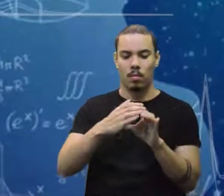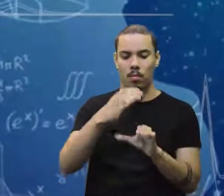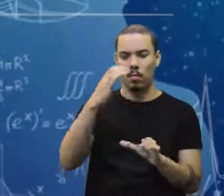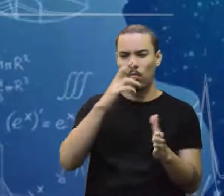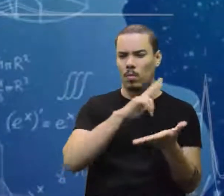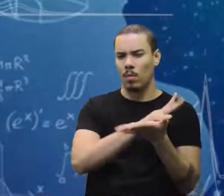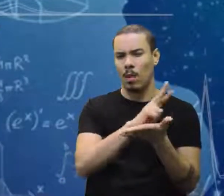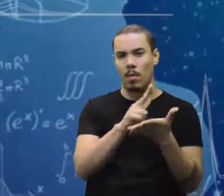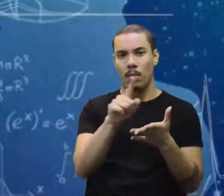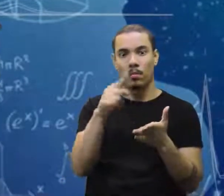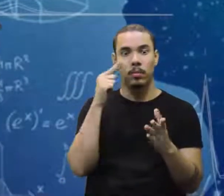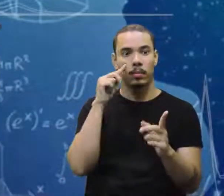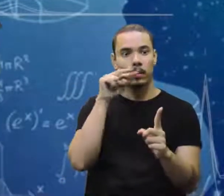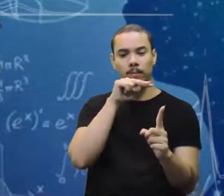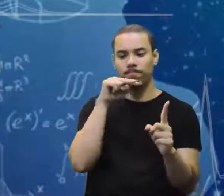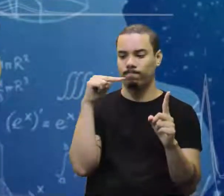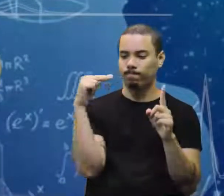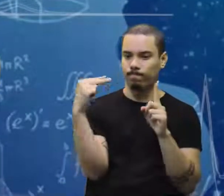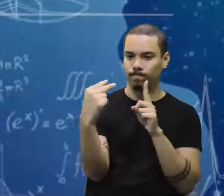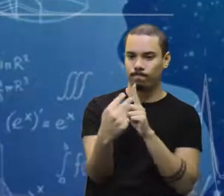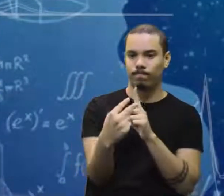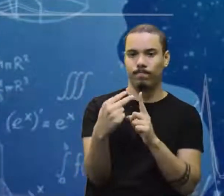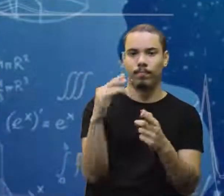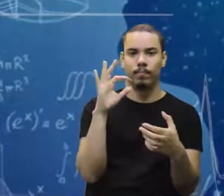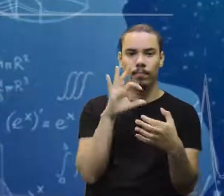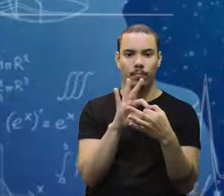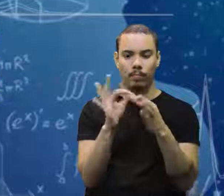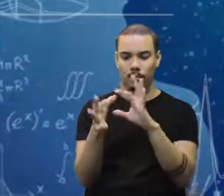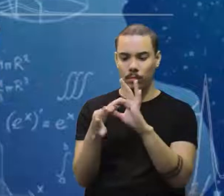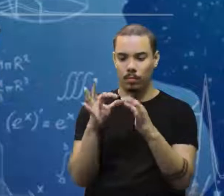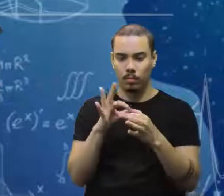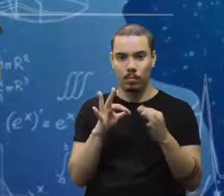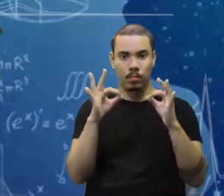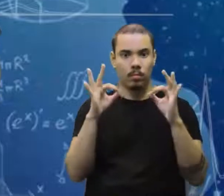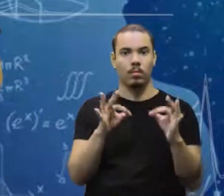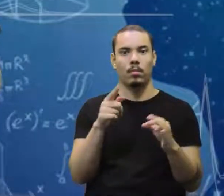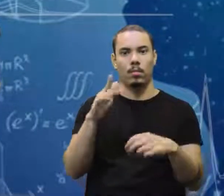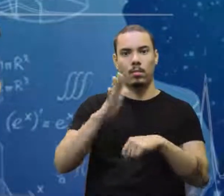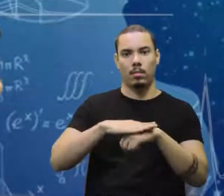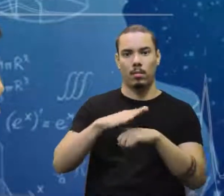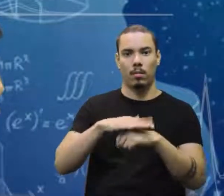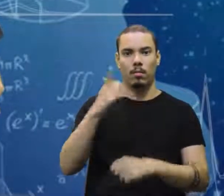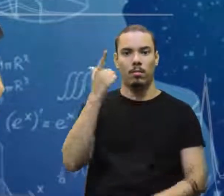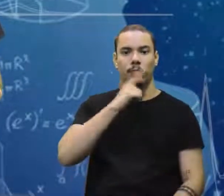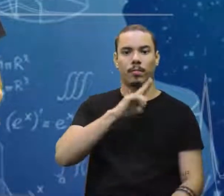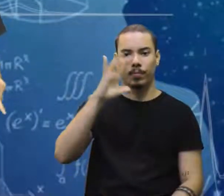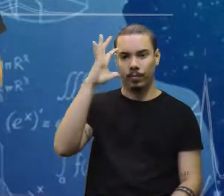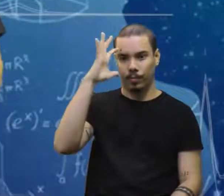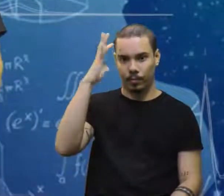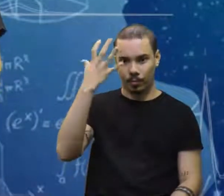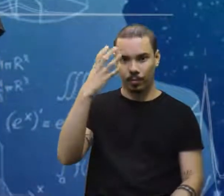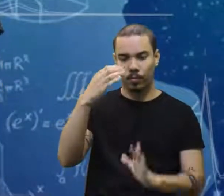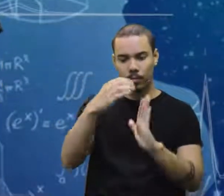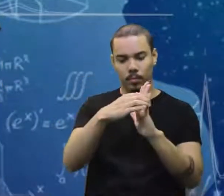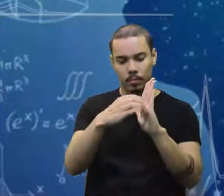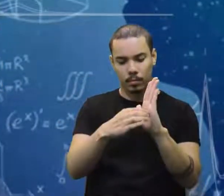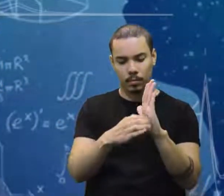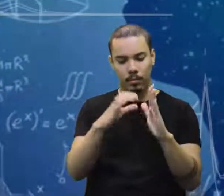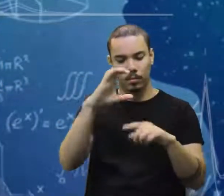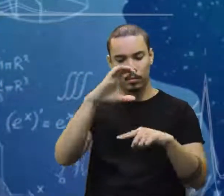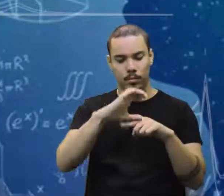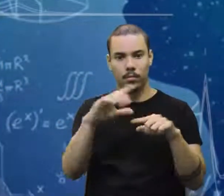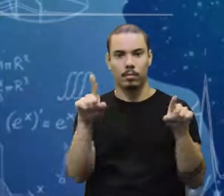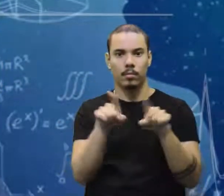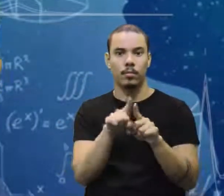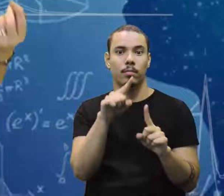tem que ter a visualização das ligações para poder trabalhar a classificação dos carbonos e o